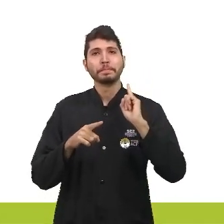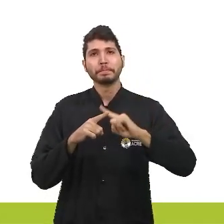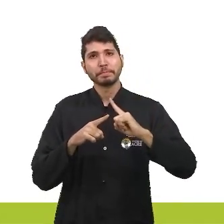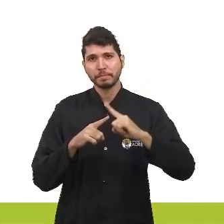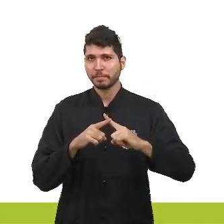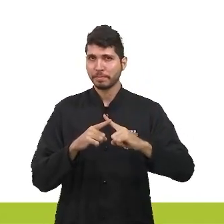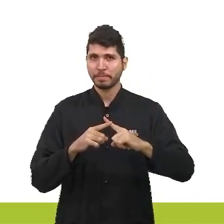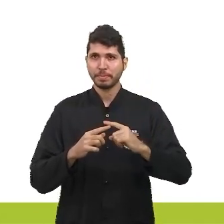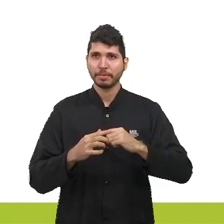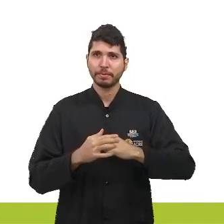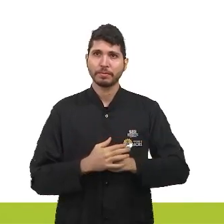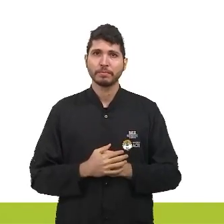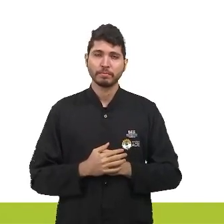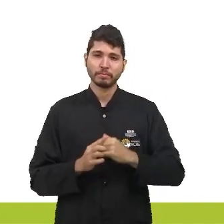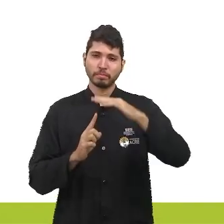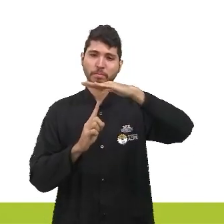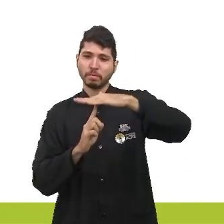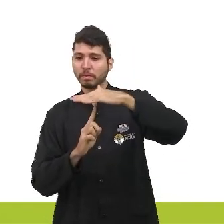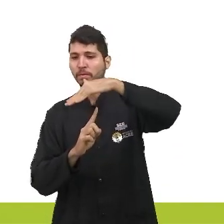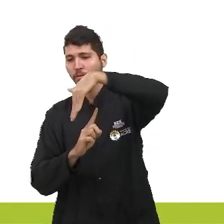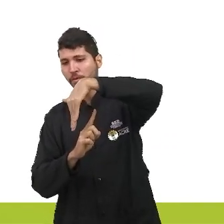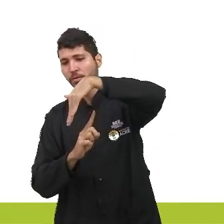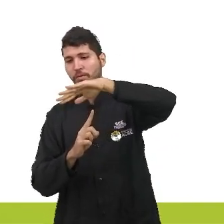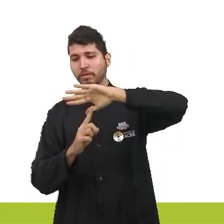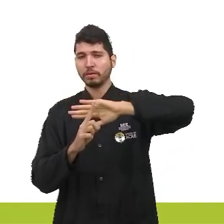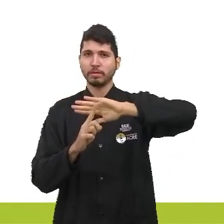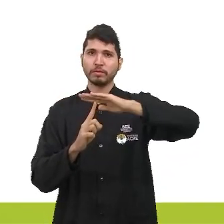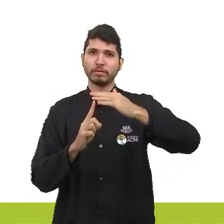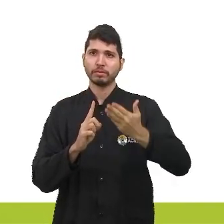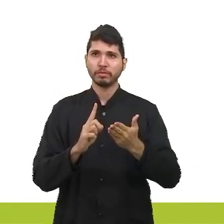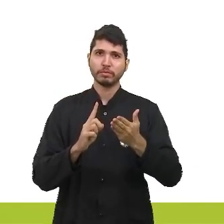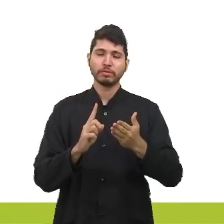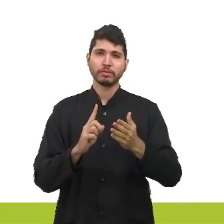cada face, o lado está